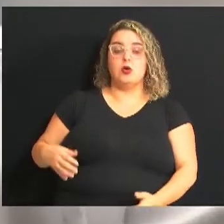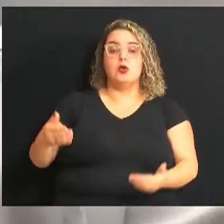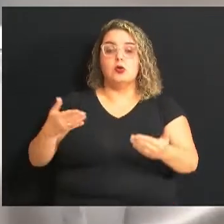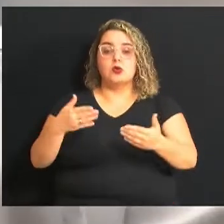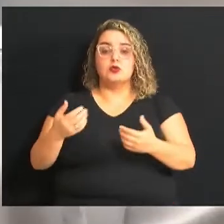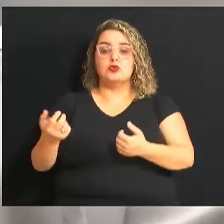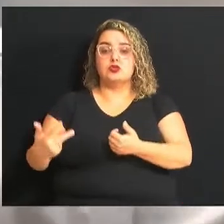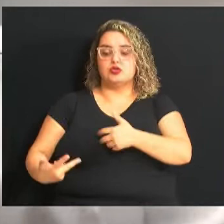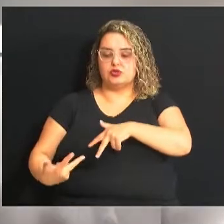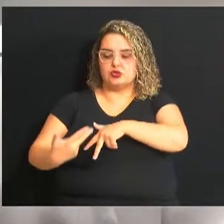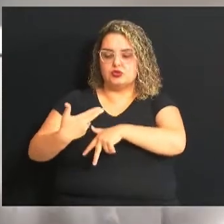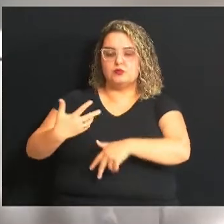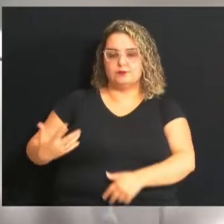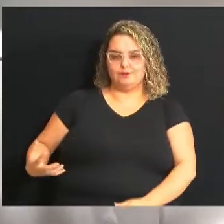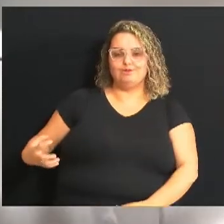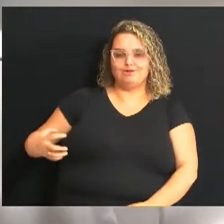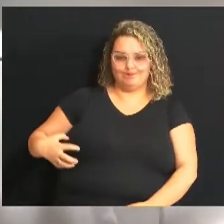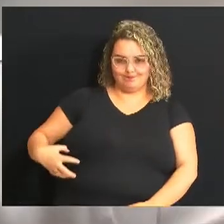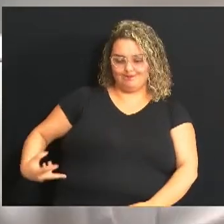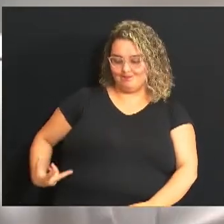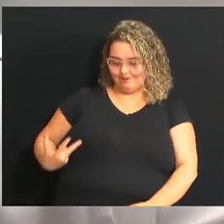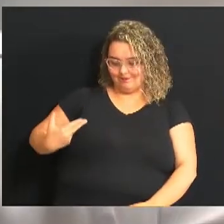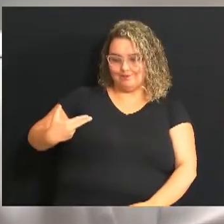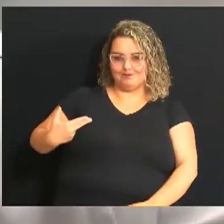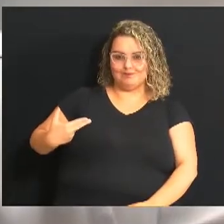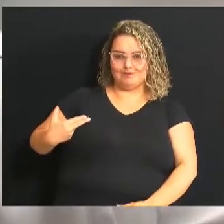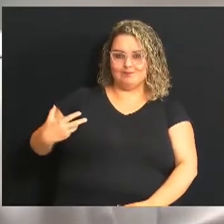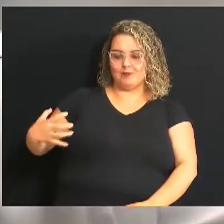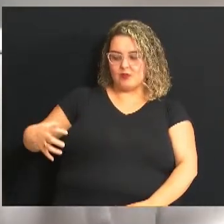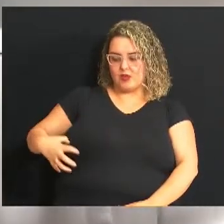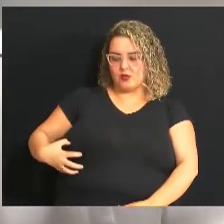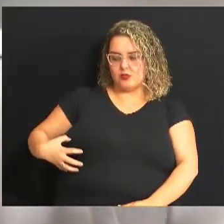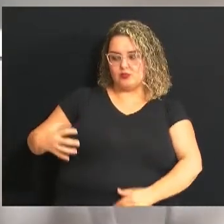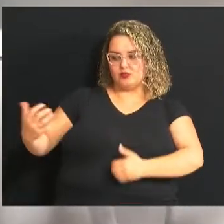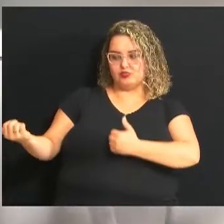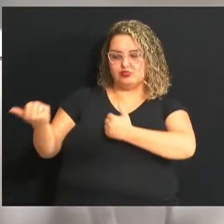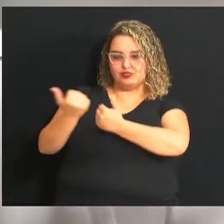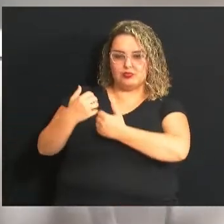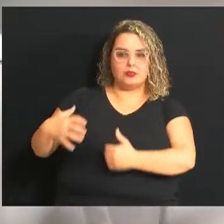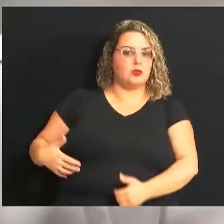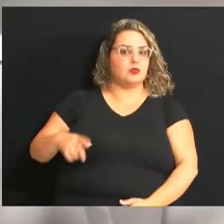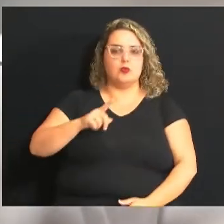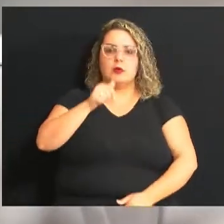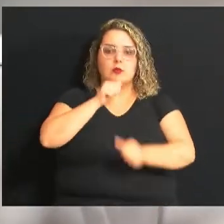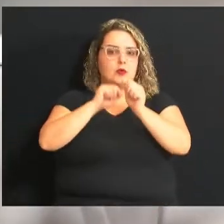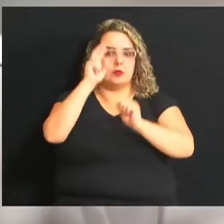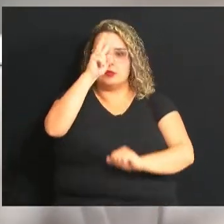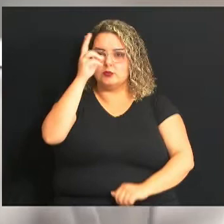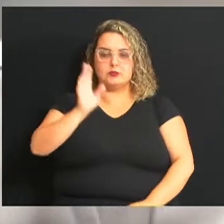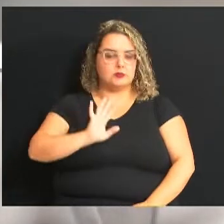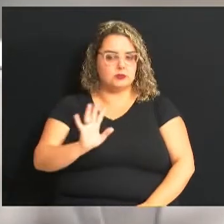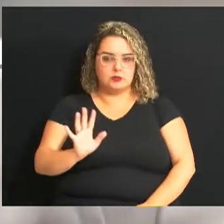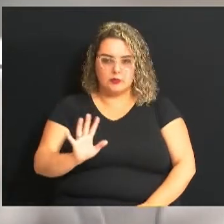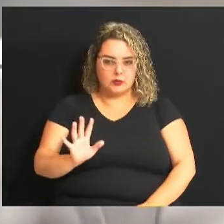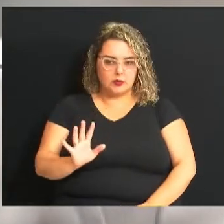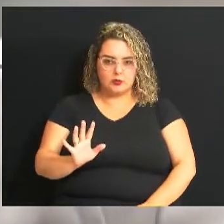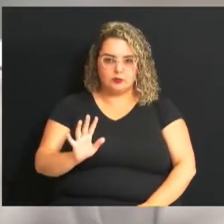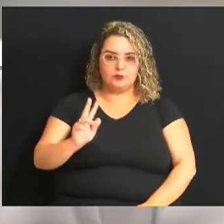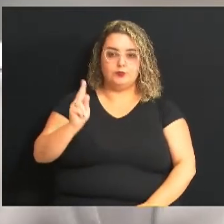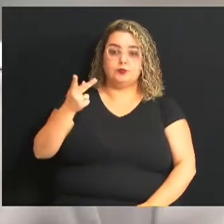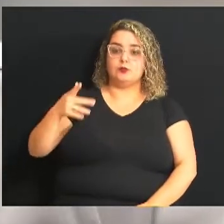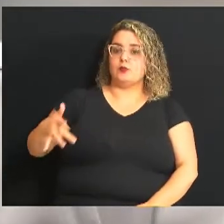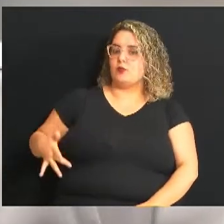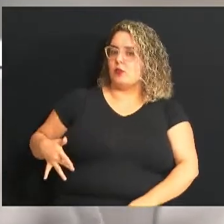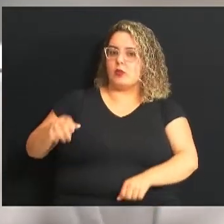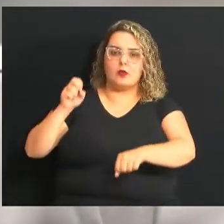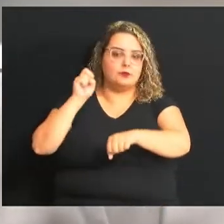de fígado não é mais a doença do álcool, não é mais o alcoolismo, não é mais a hepatite viral, ela